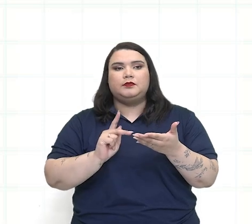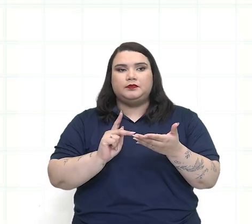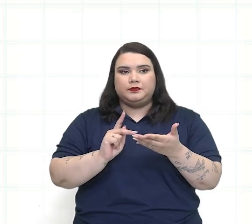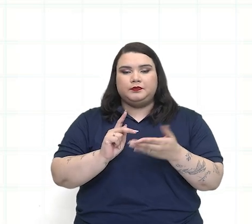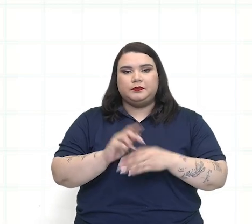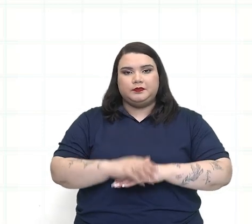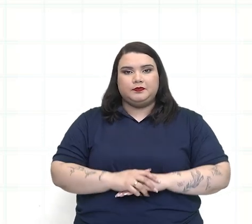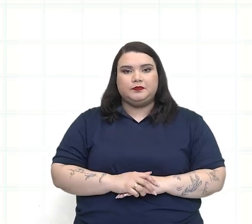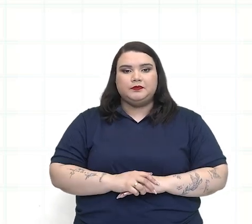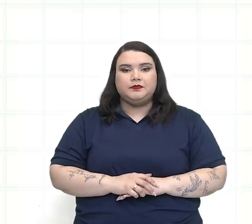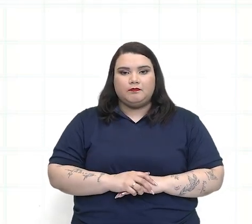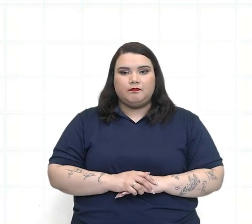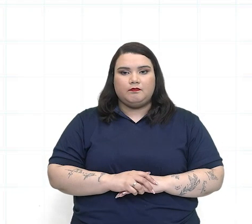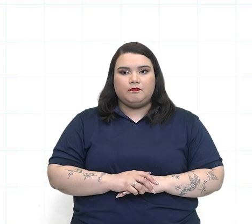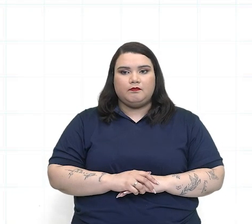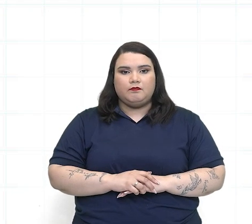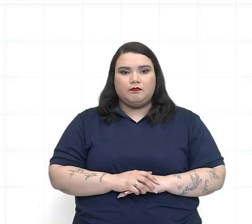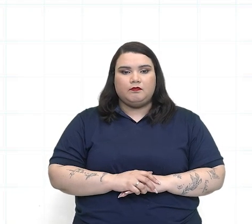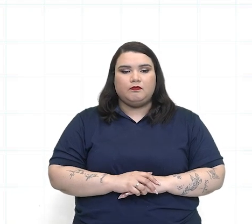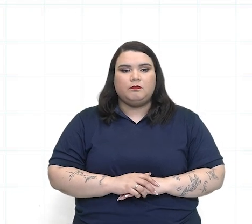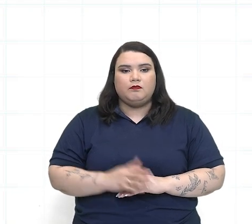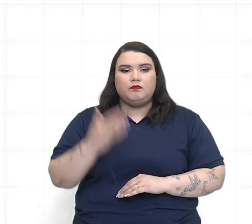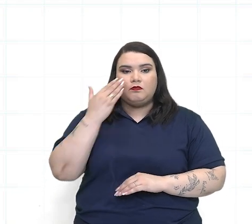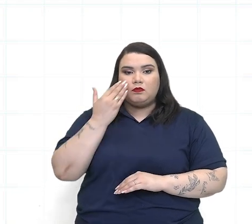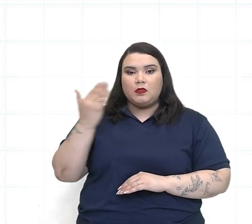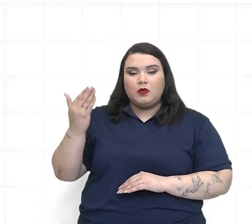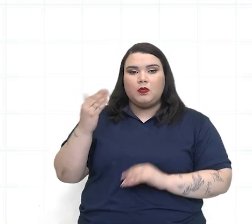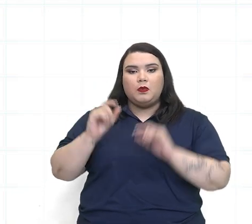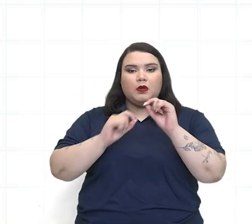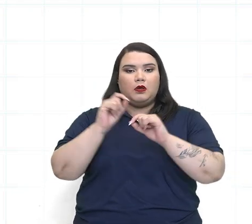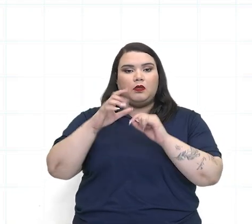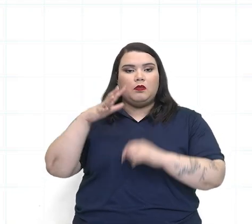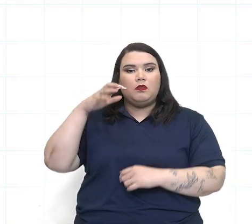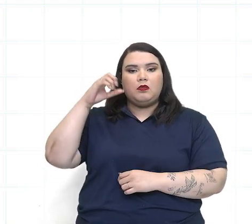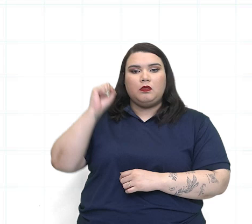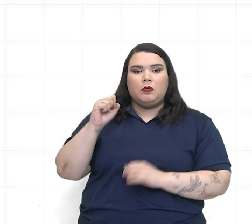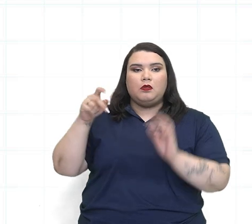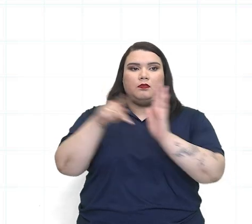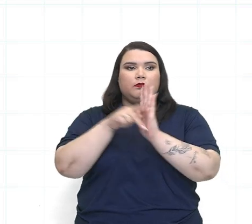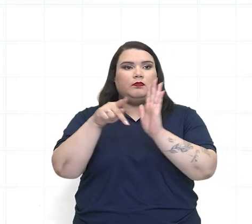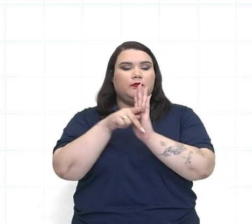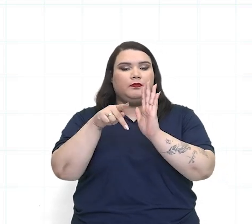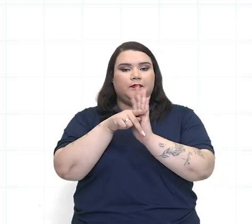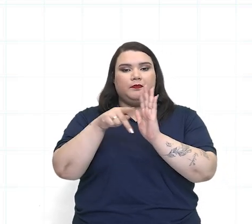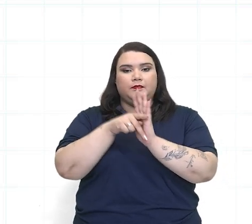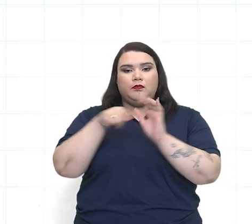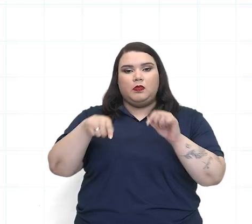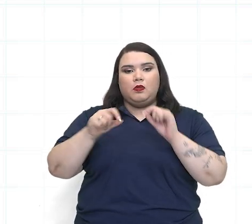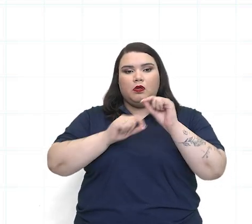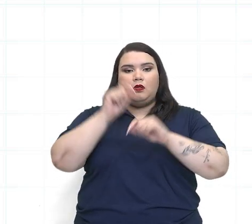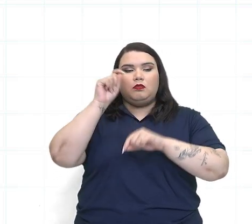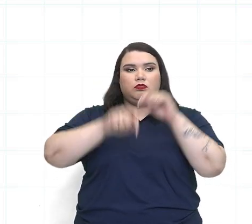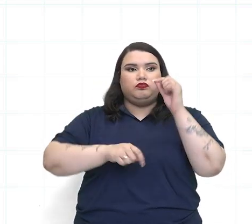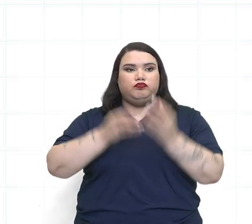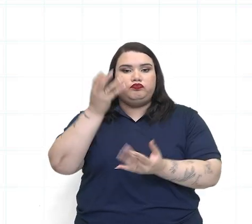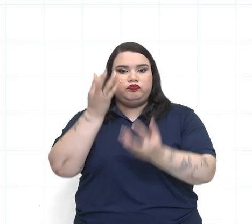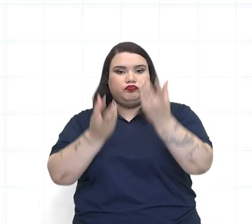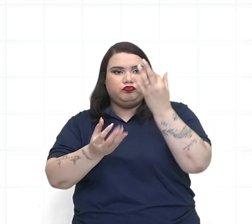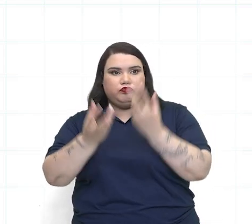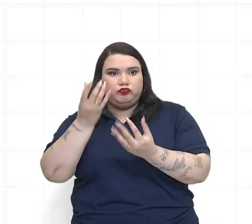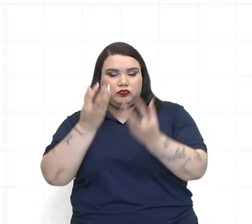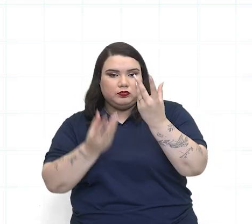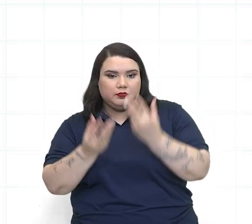pouquinho a gente retorna. Soneto da Caixa de Fósforos. Minha cápsula de incêndios, meu cofre